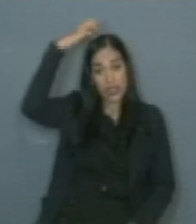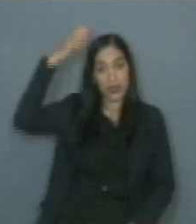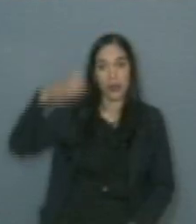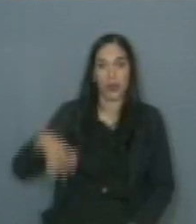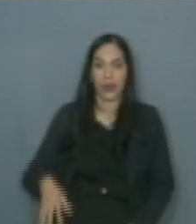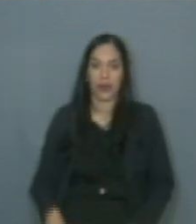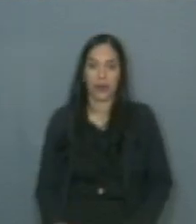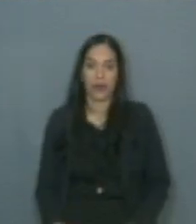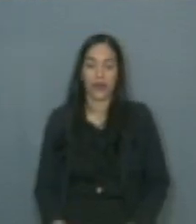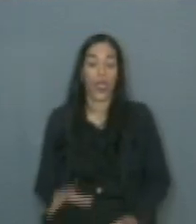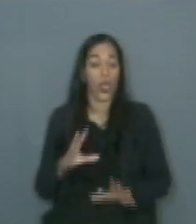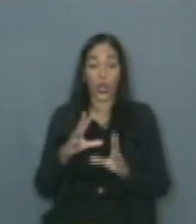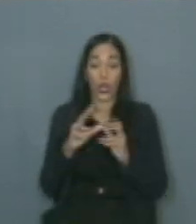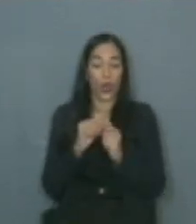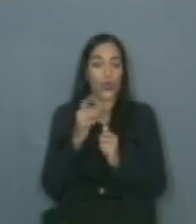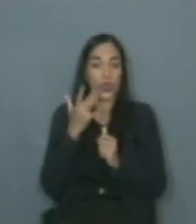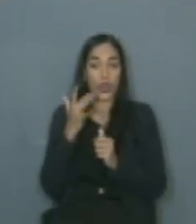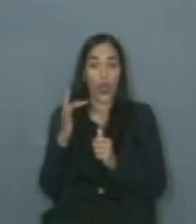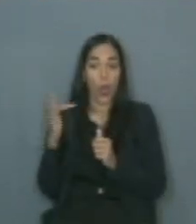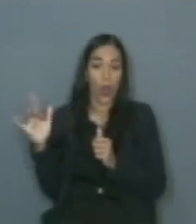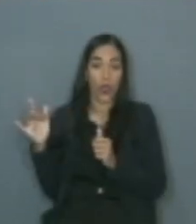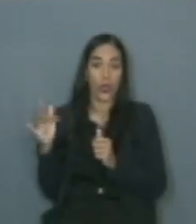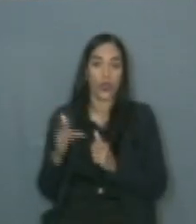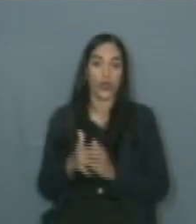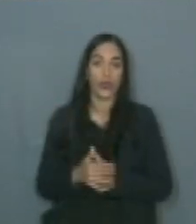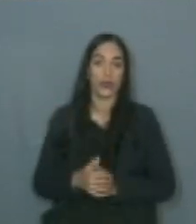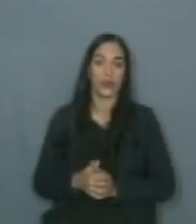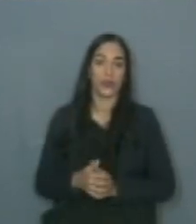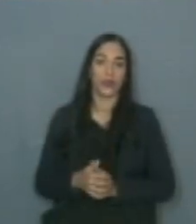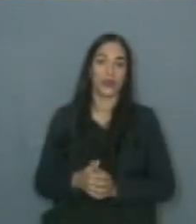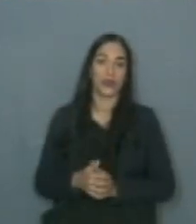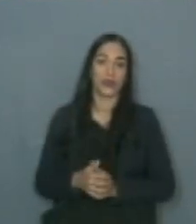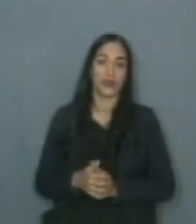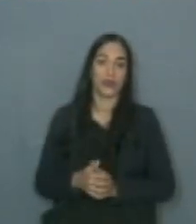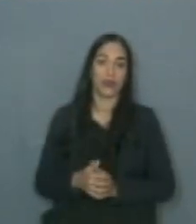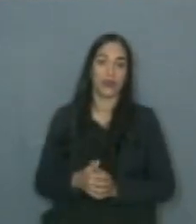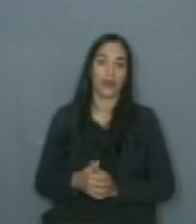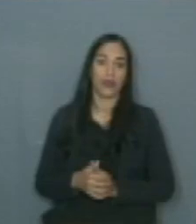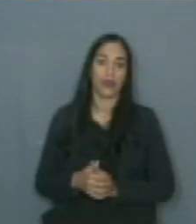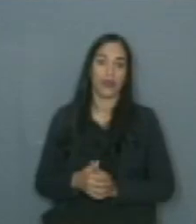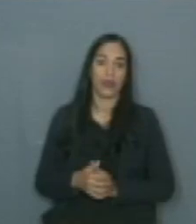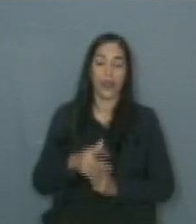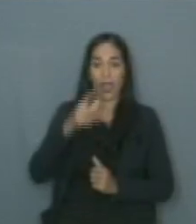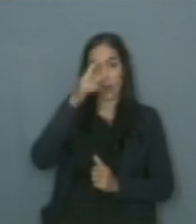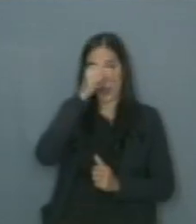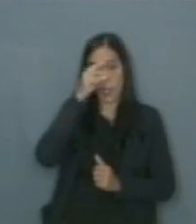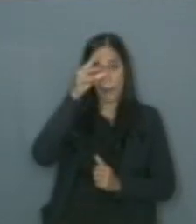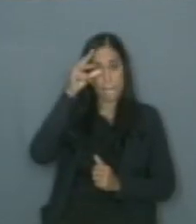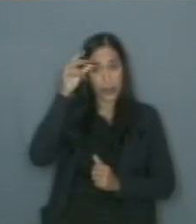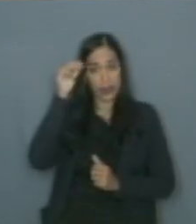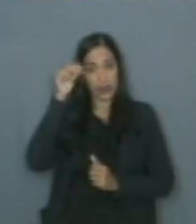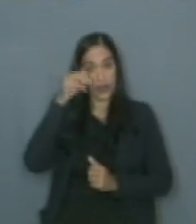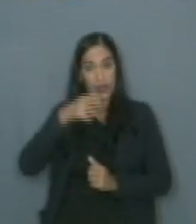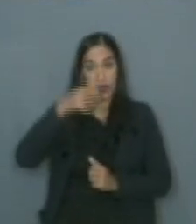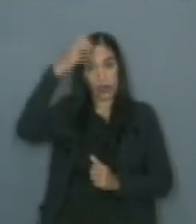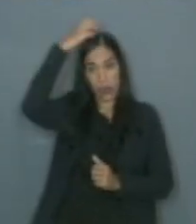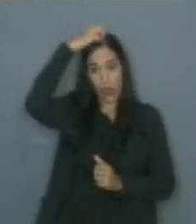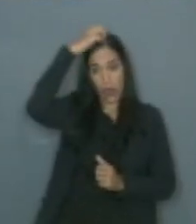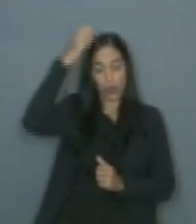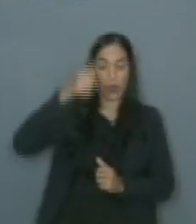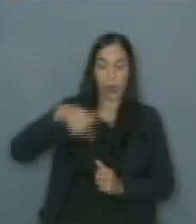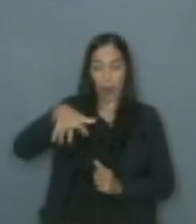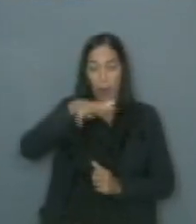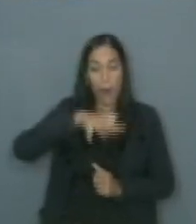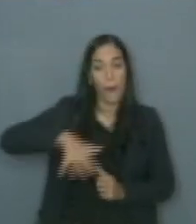Então ele quer tudo de ouro. Então para os superdotados da prefeitura, sobra ouro. Mas para o